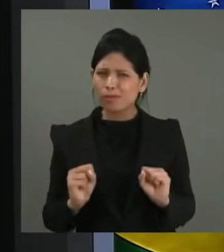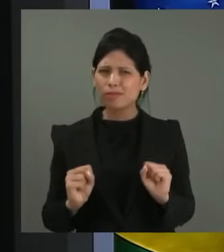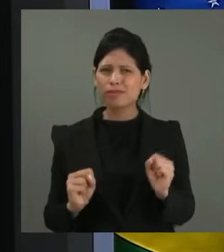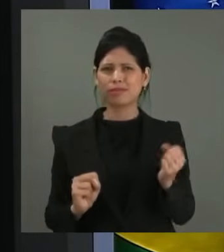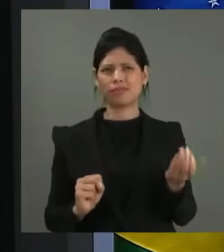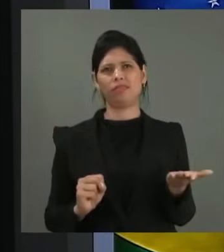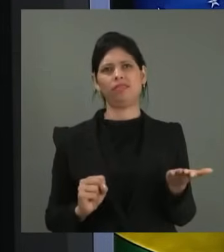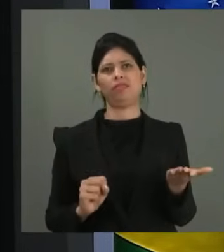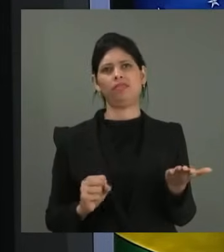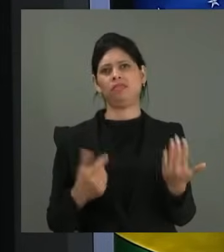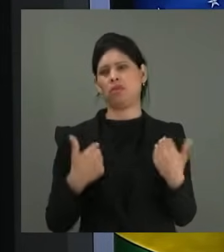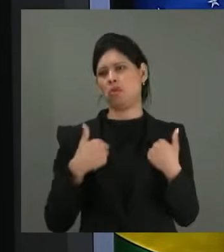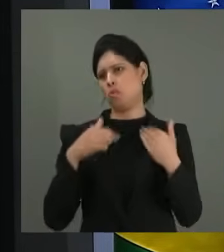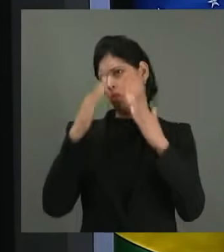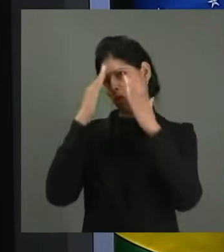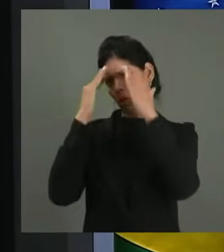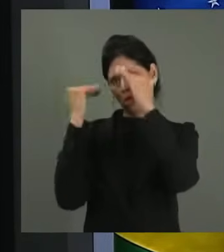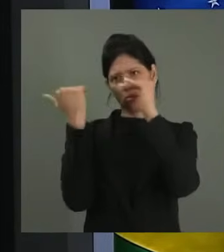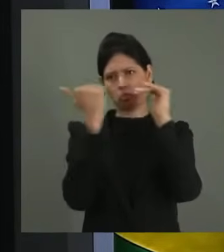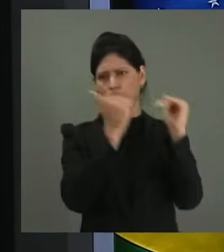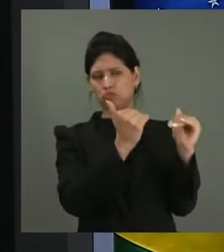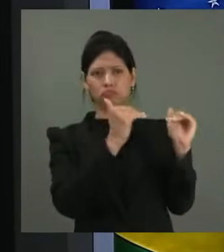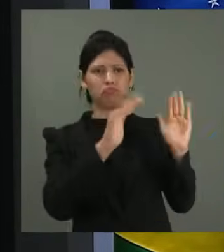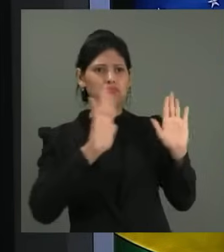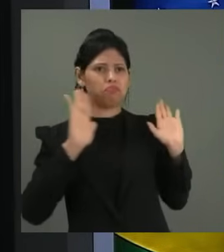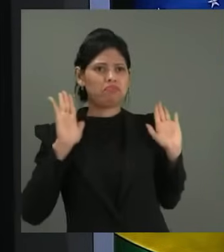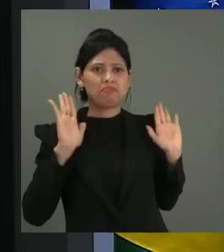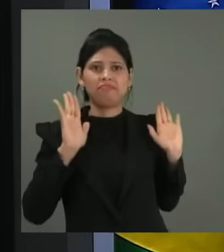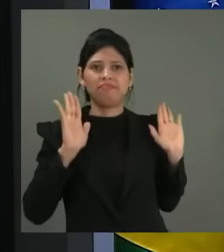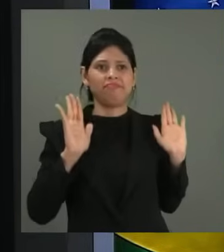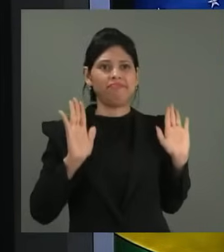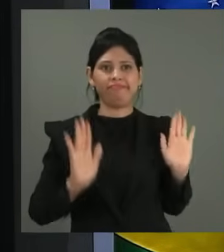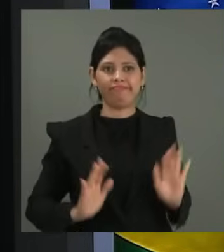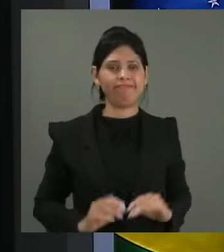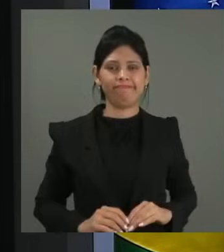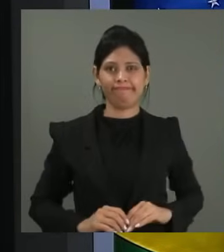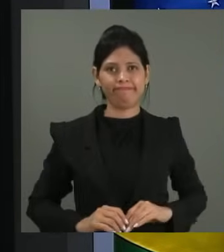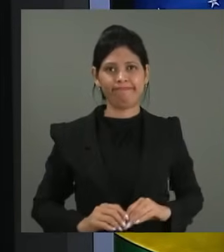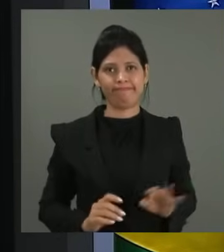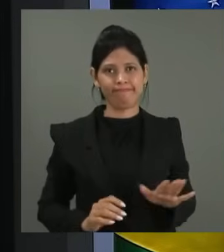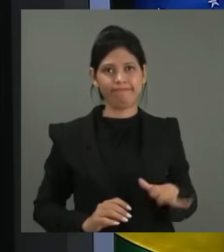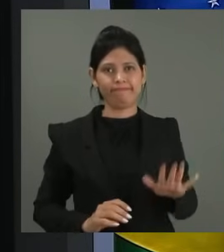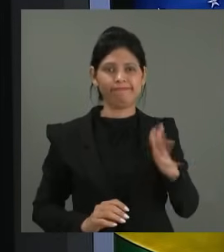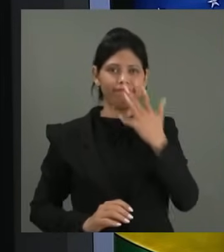à pessoa, não entro na questão de pessoa,